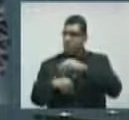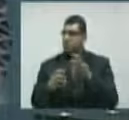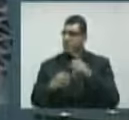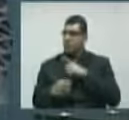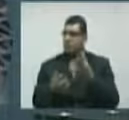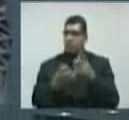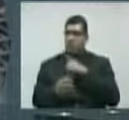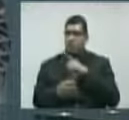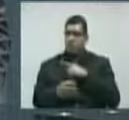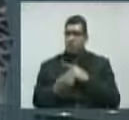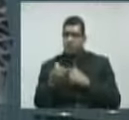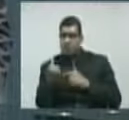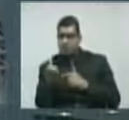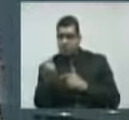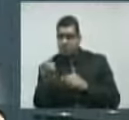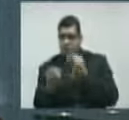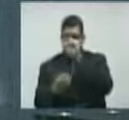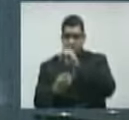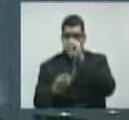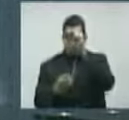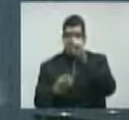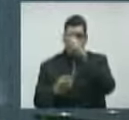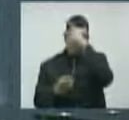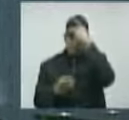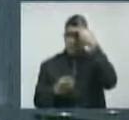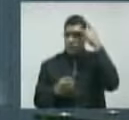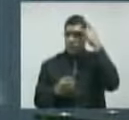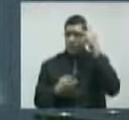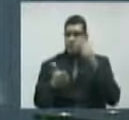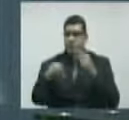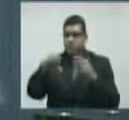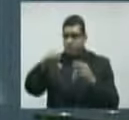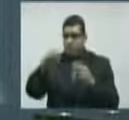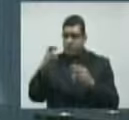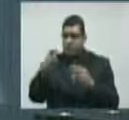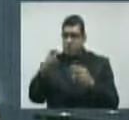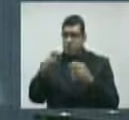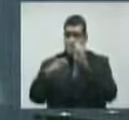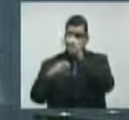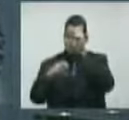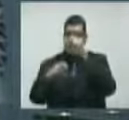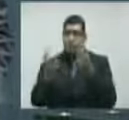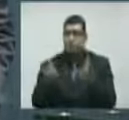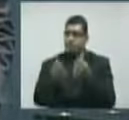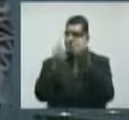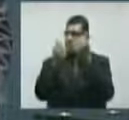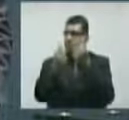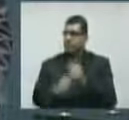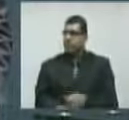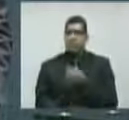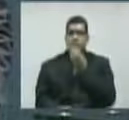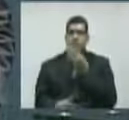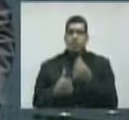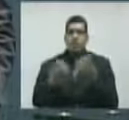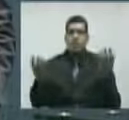tem 60% da população e mais de 95% da economia, e que